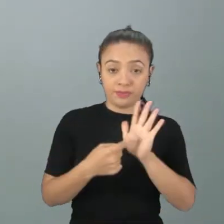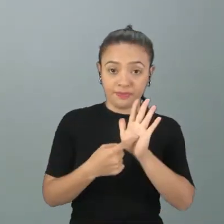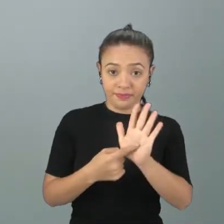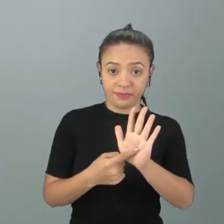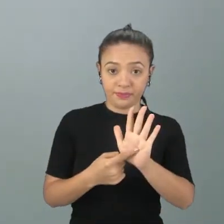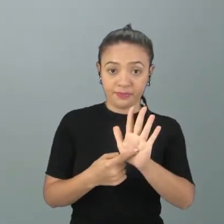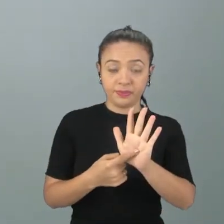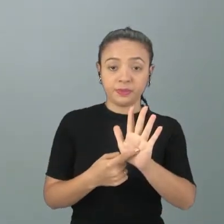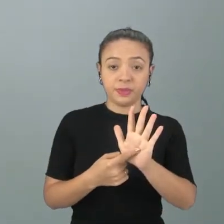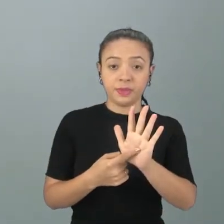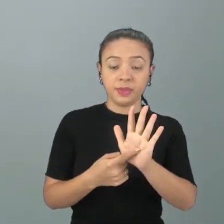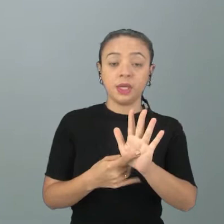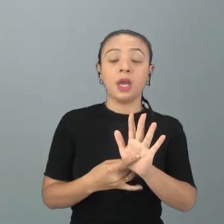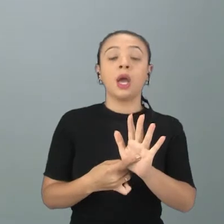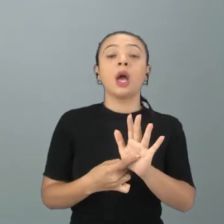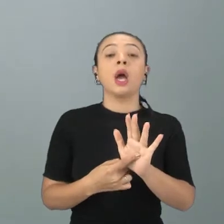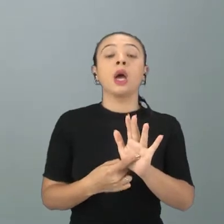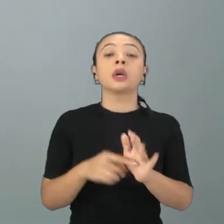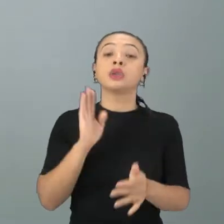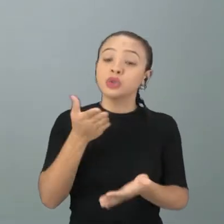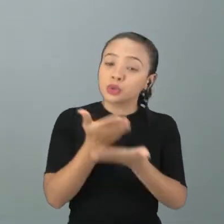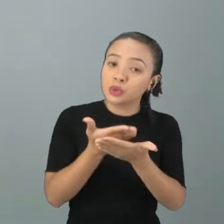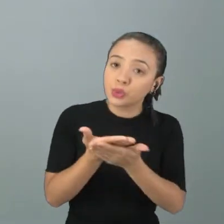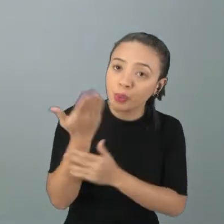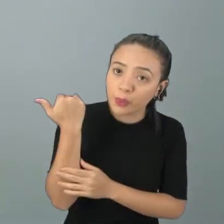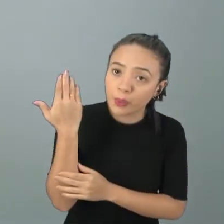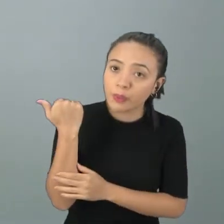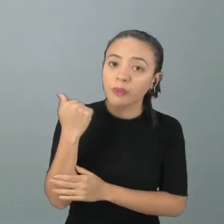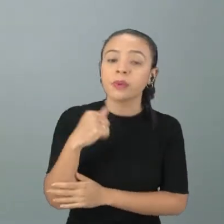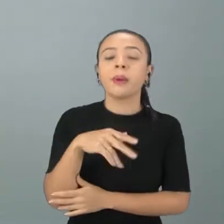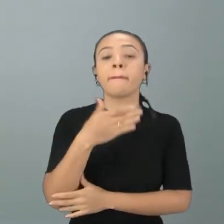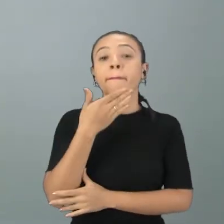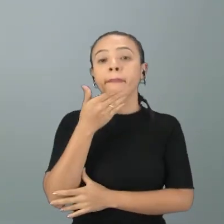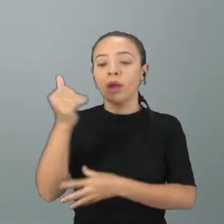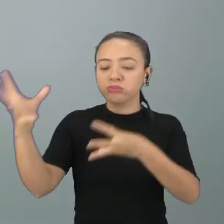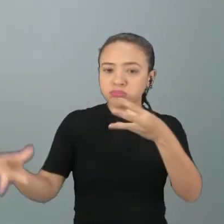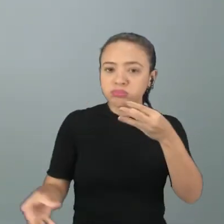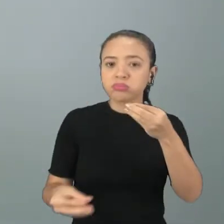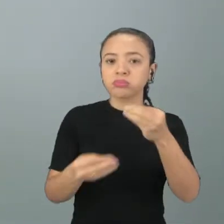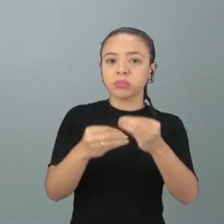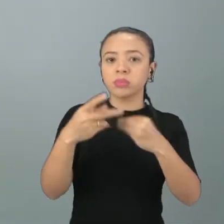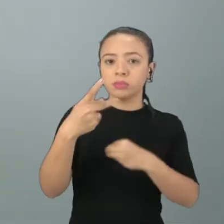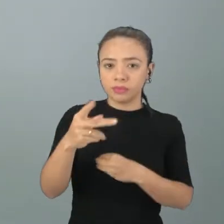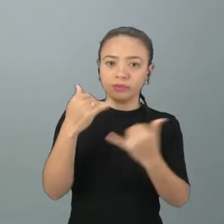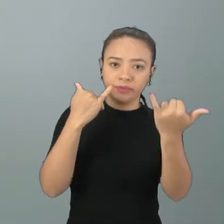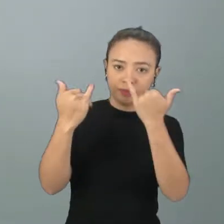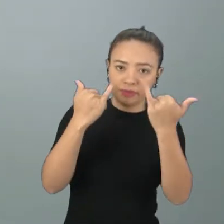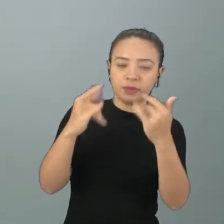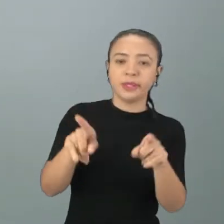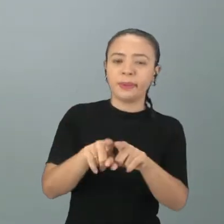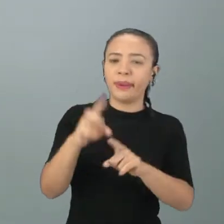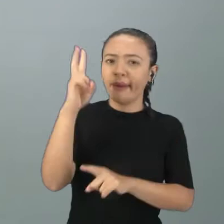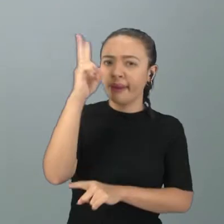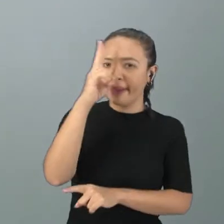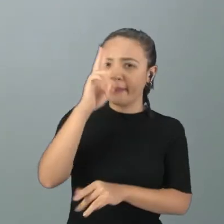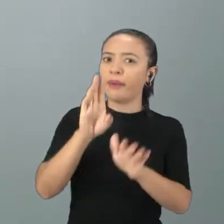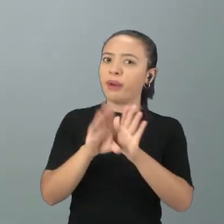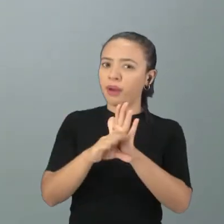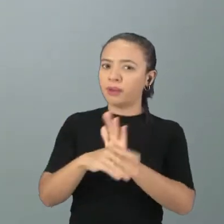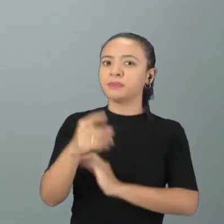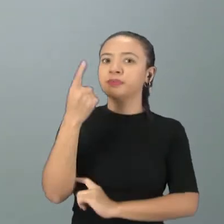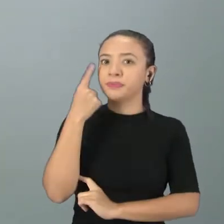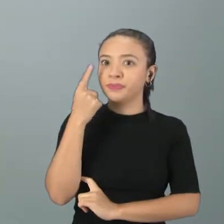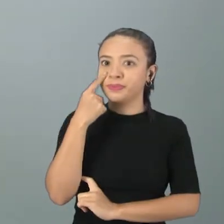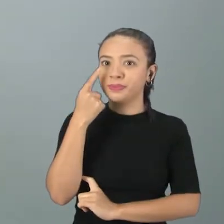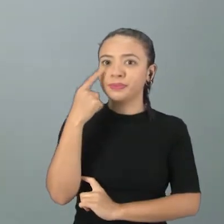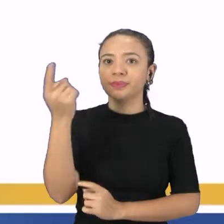nós trabalhamos na última aula para que você possa complementar o seu conhecimento e relembrar alguns conceitos também. Observe